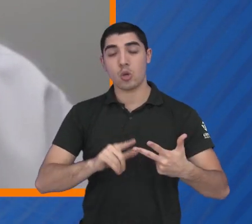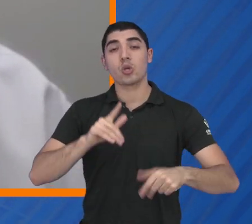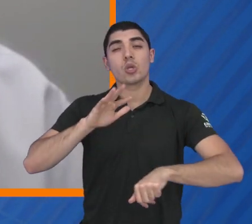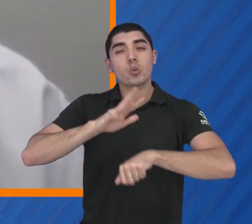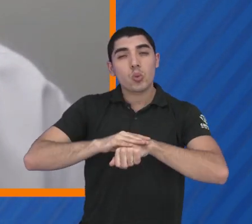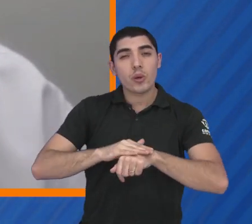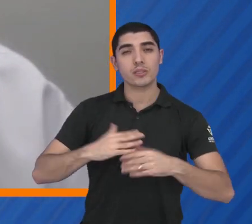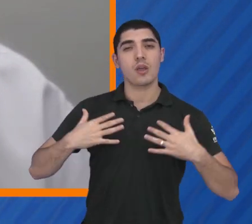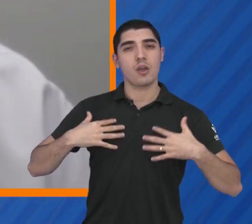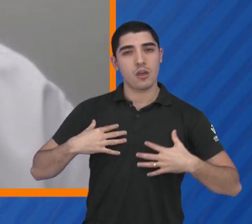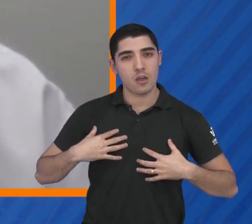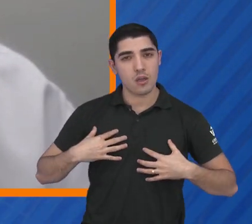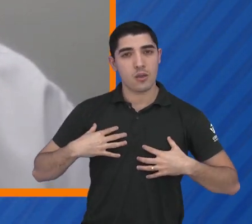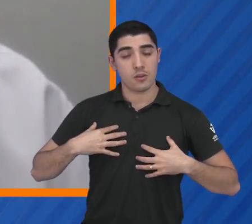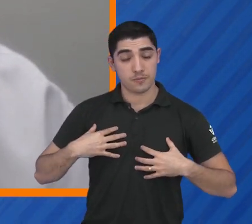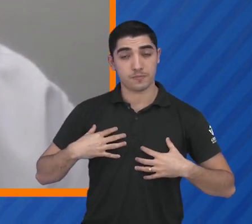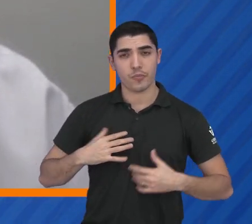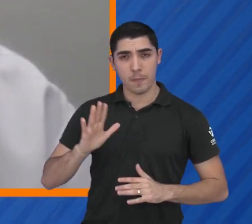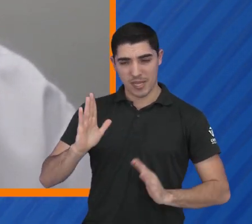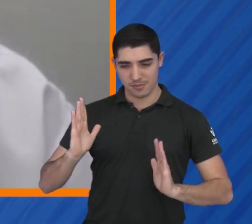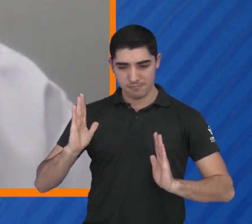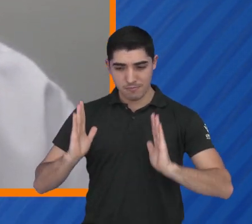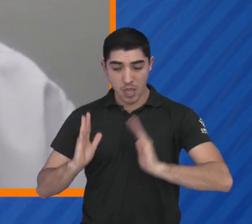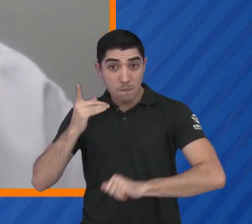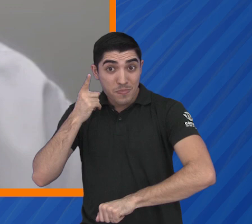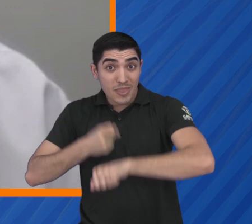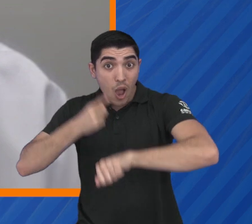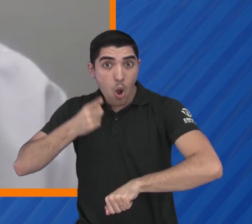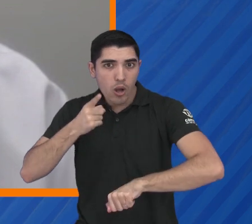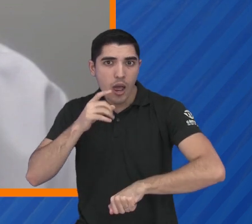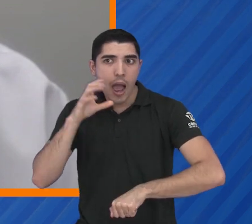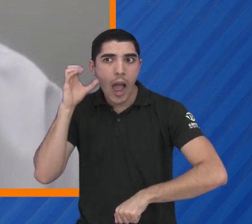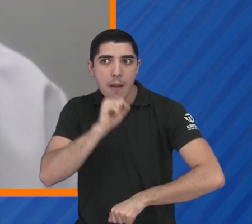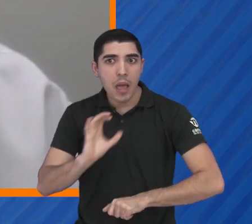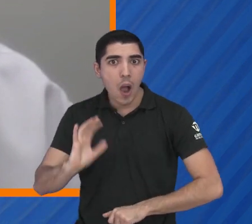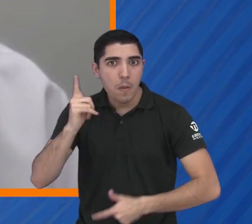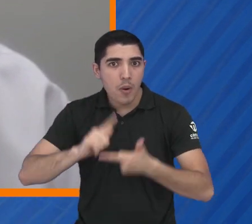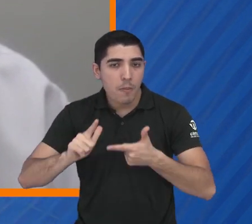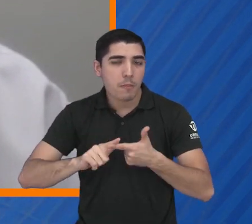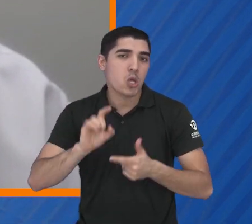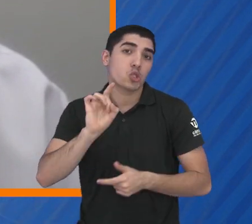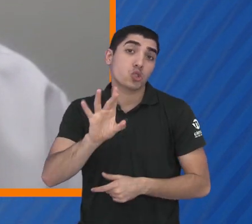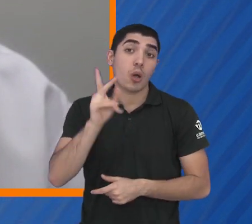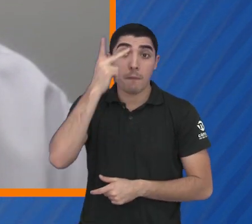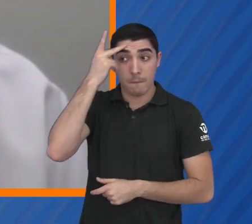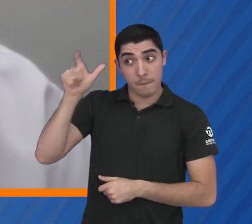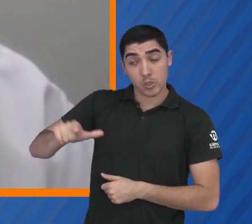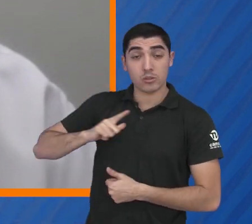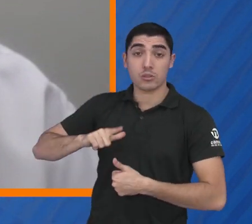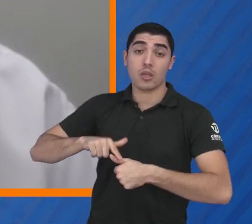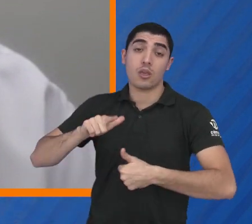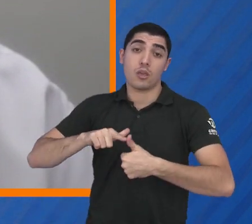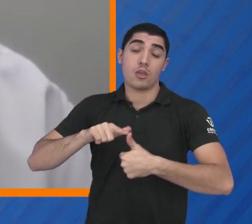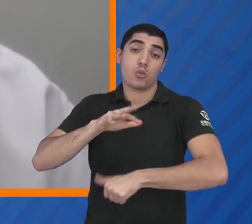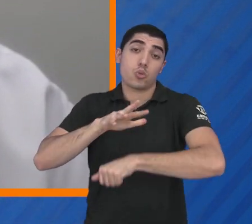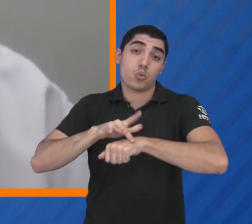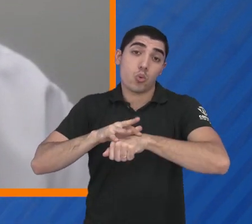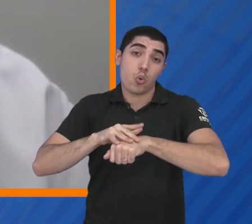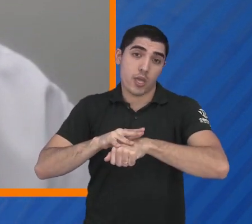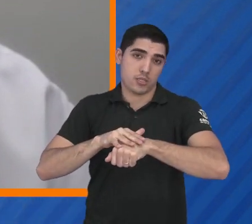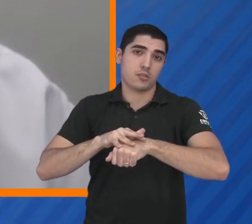e respiratórias. Agora, no curto prazo, pessoas que têm alguma doença